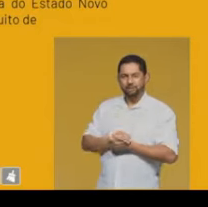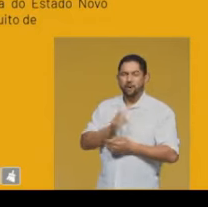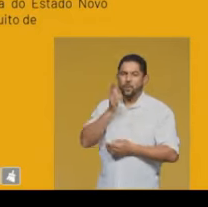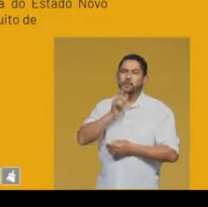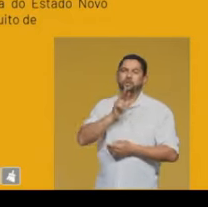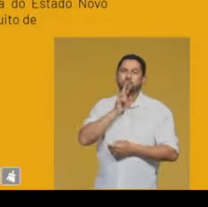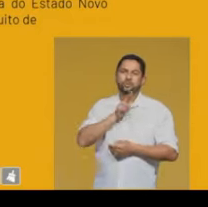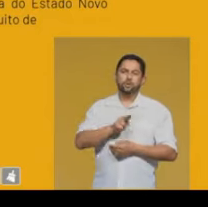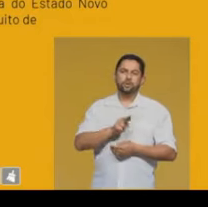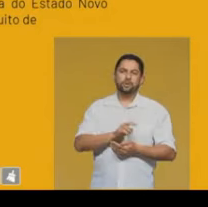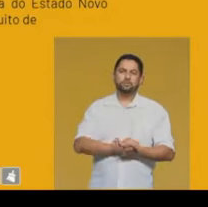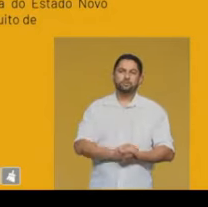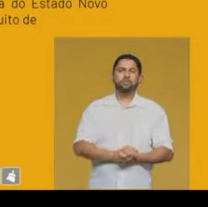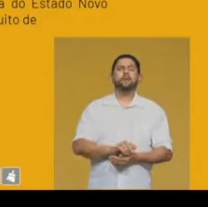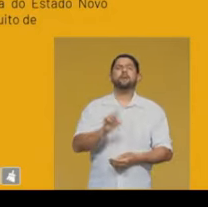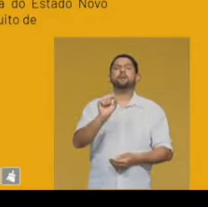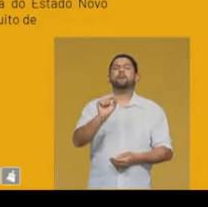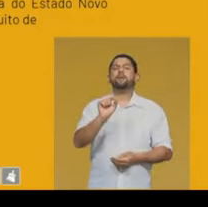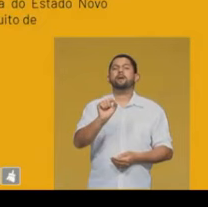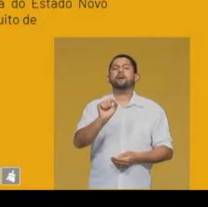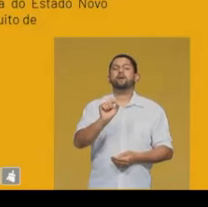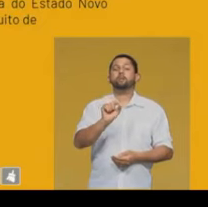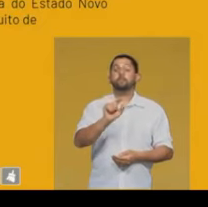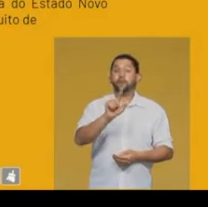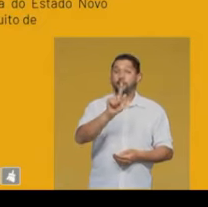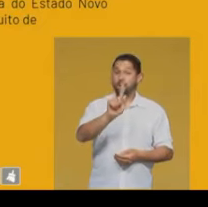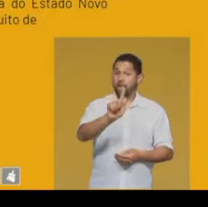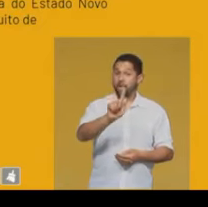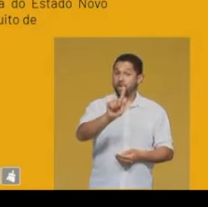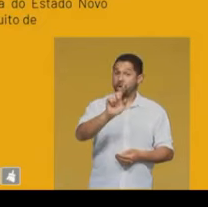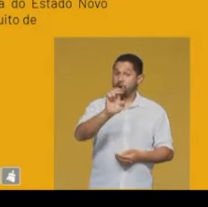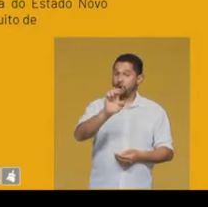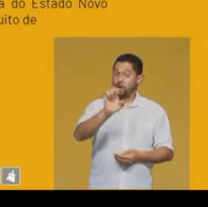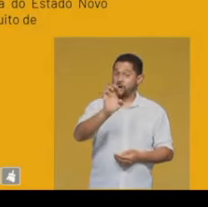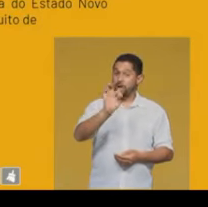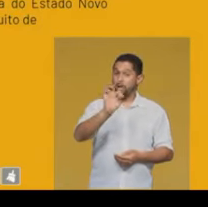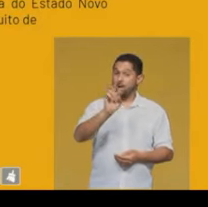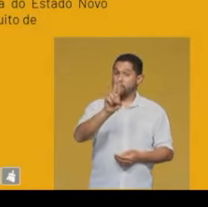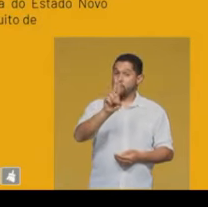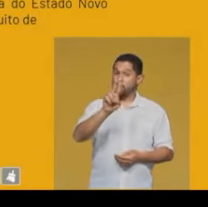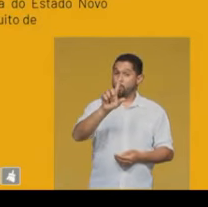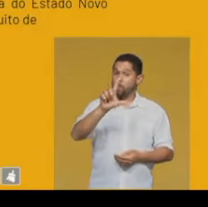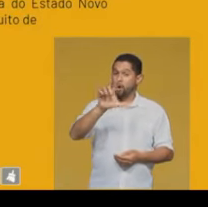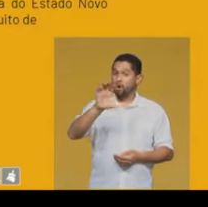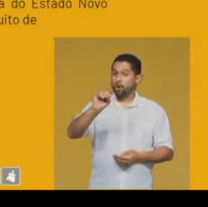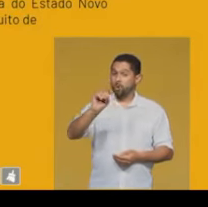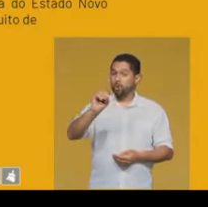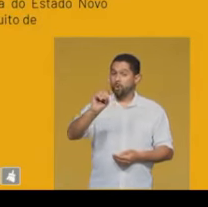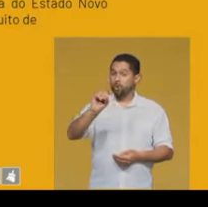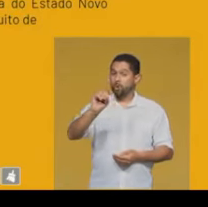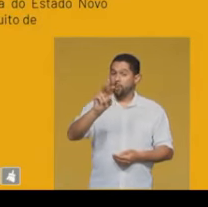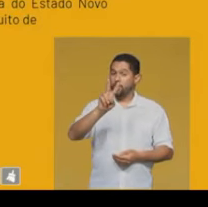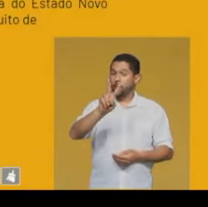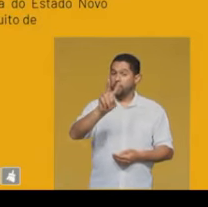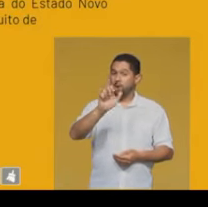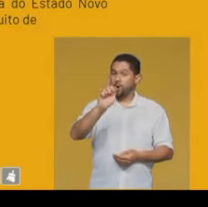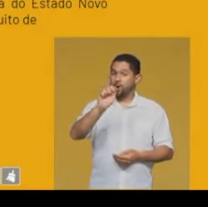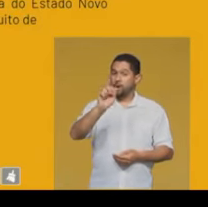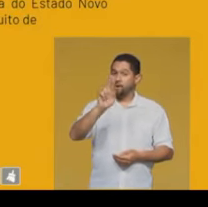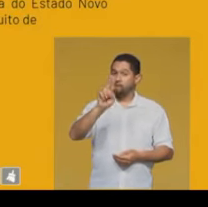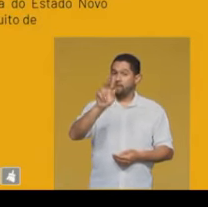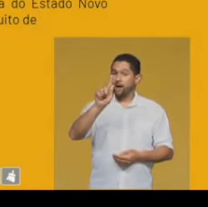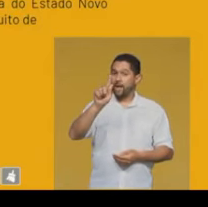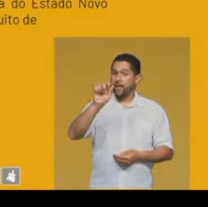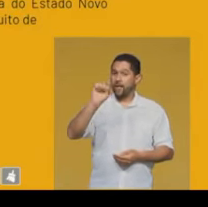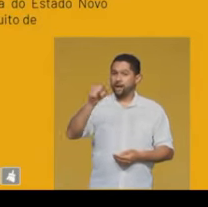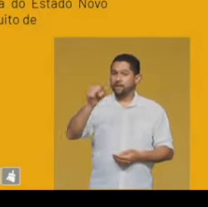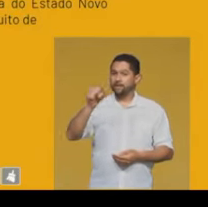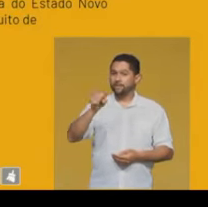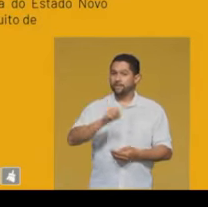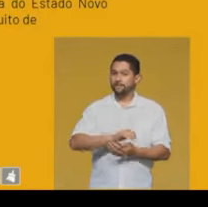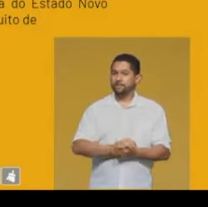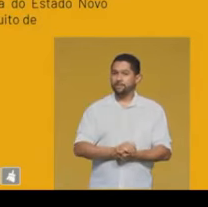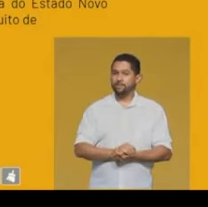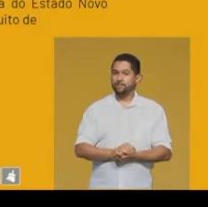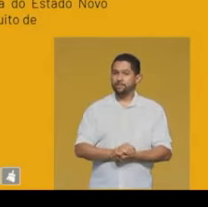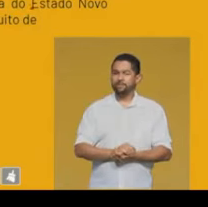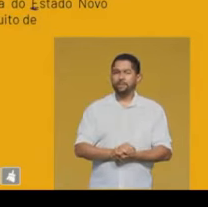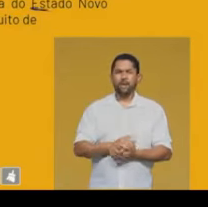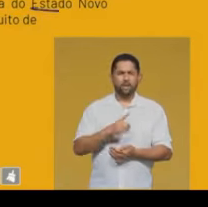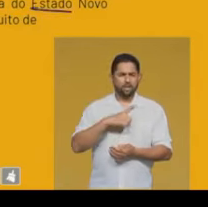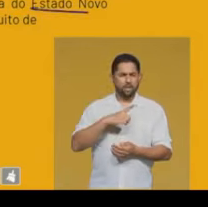questão. Quem era ele? Getúlio Vargas. Essa imagem foi impressa em cartilha escolar durante a vigência